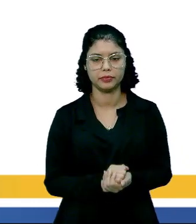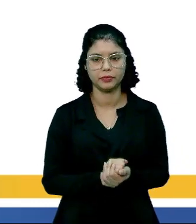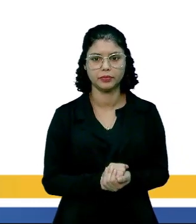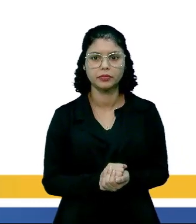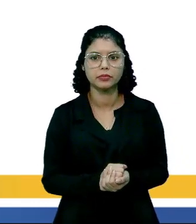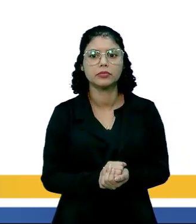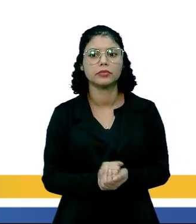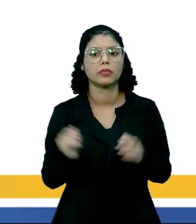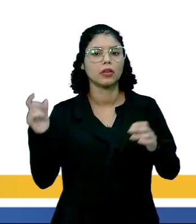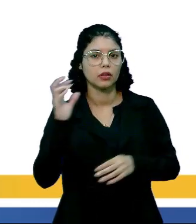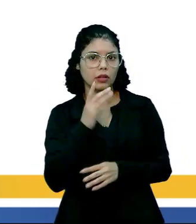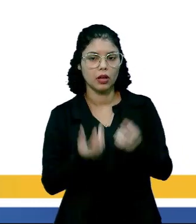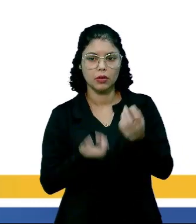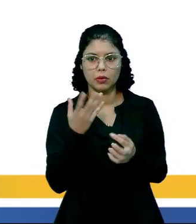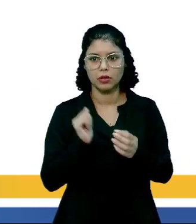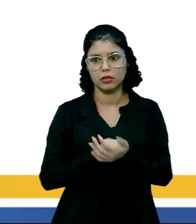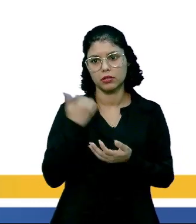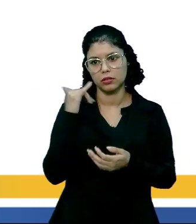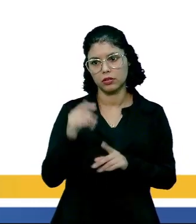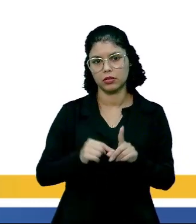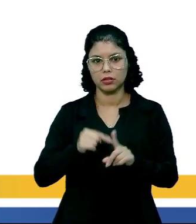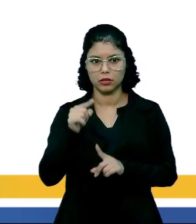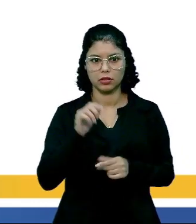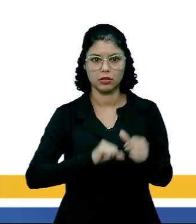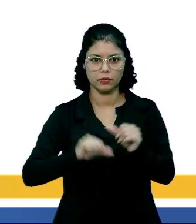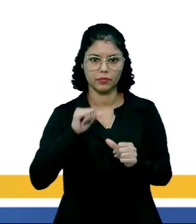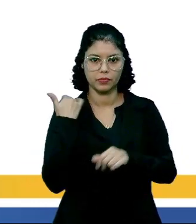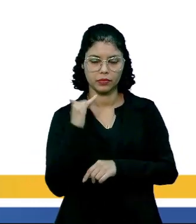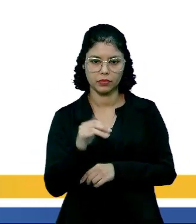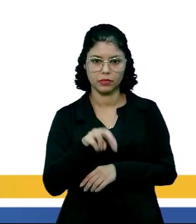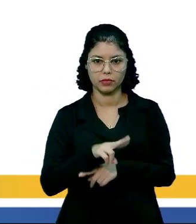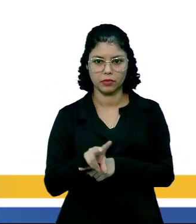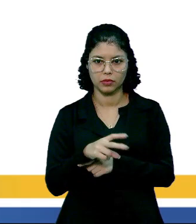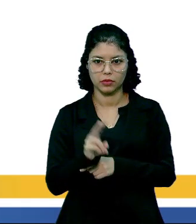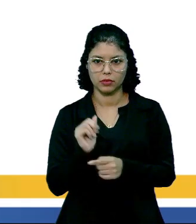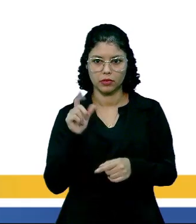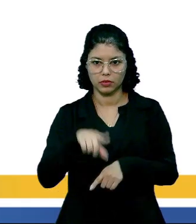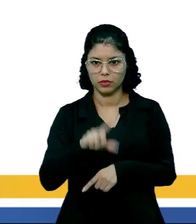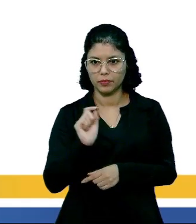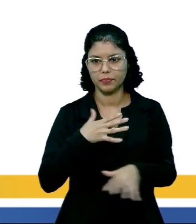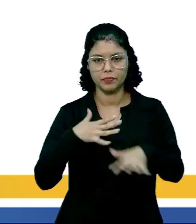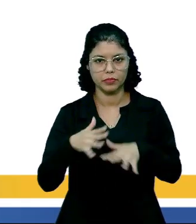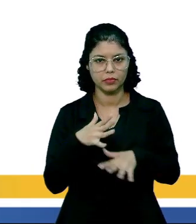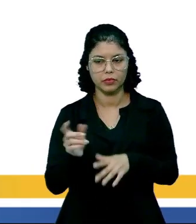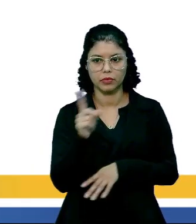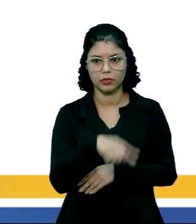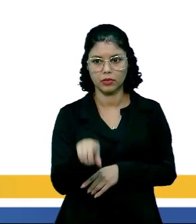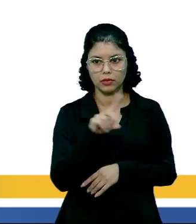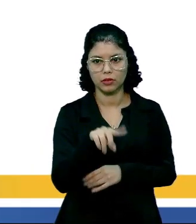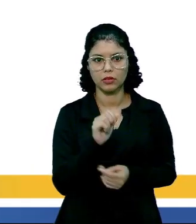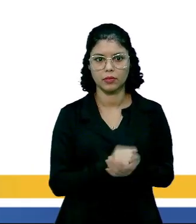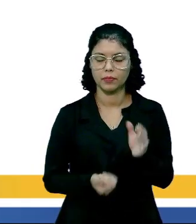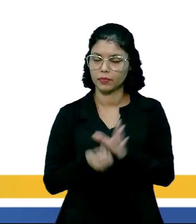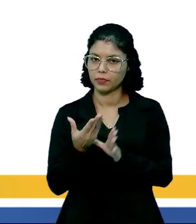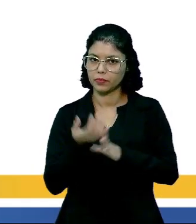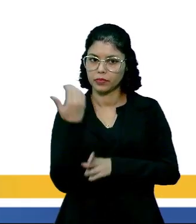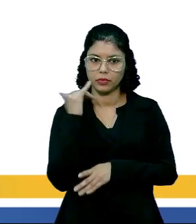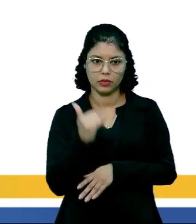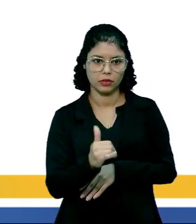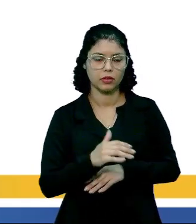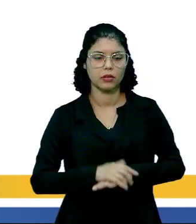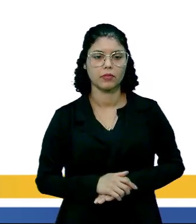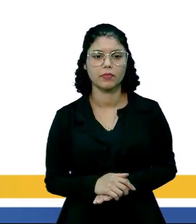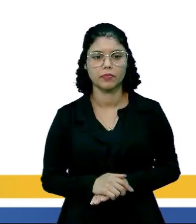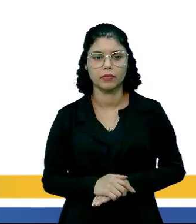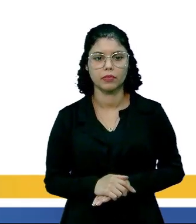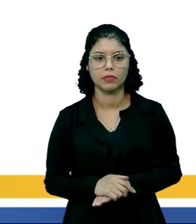fornalhas essa queima gera energia térmica que é transformada em energia mecânica que por sua vez movimentará a turbina do gerador de